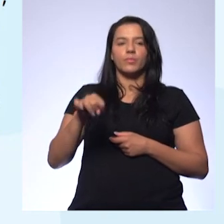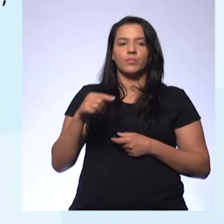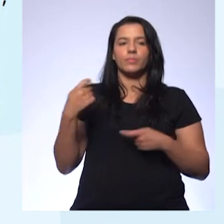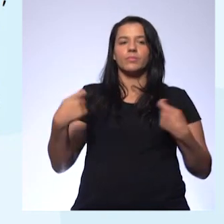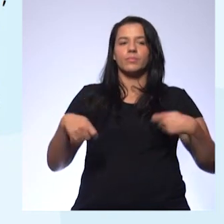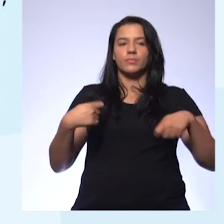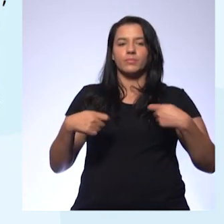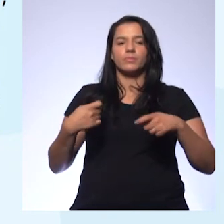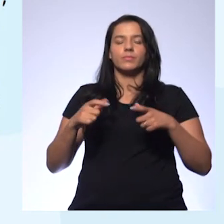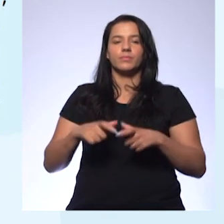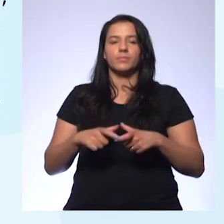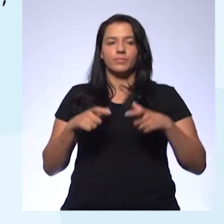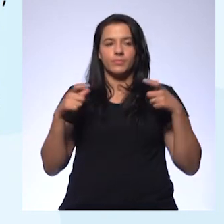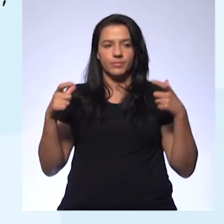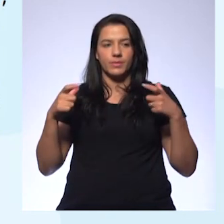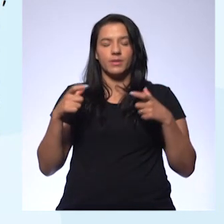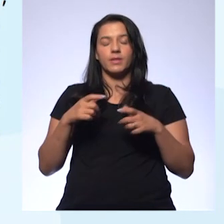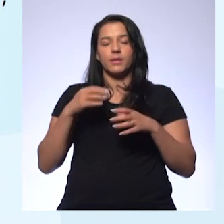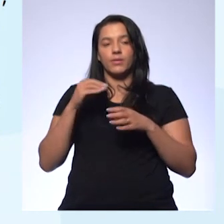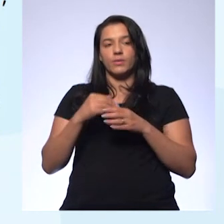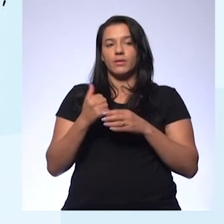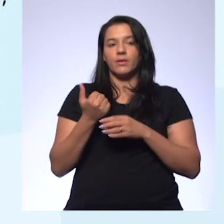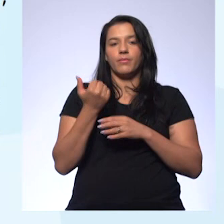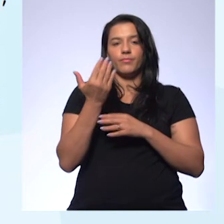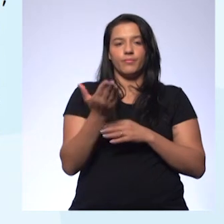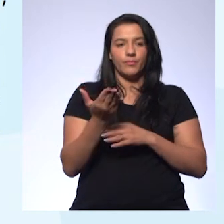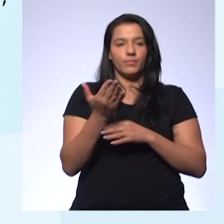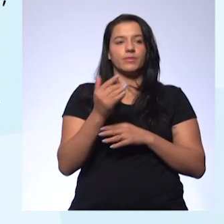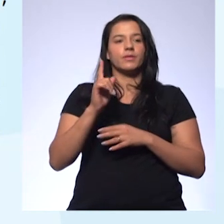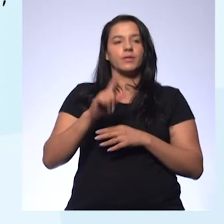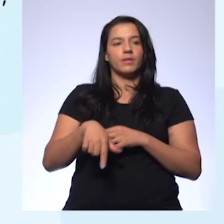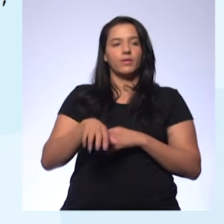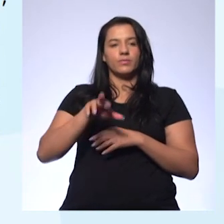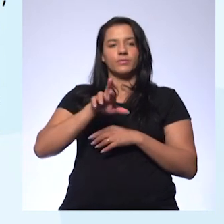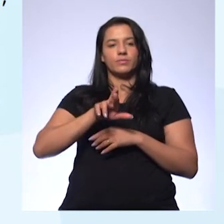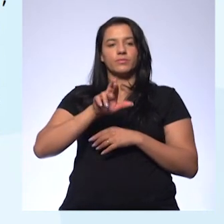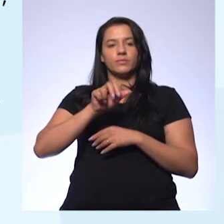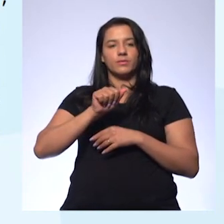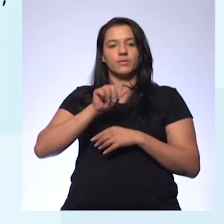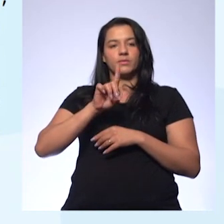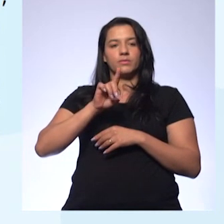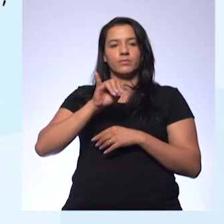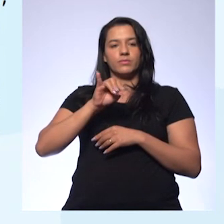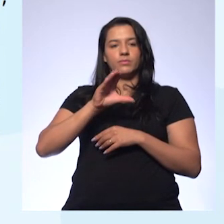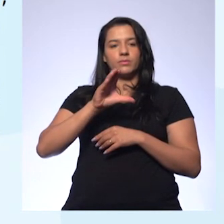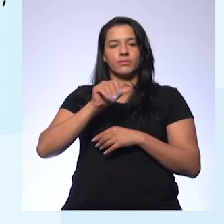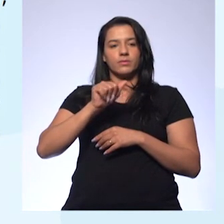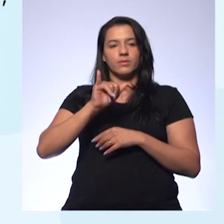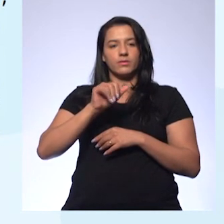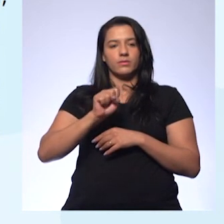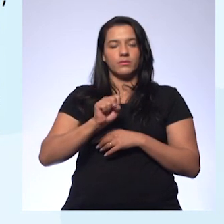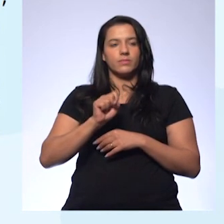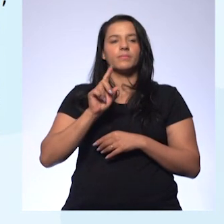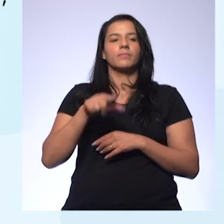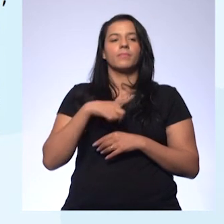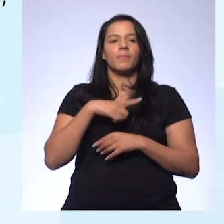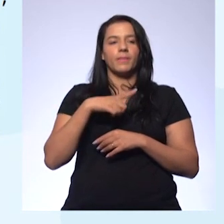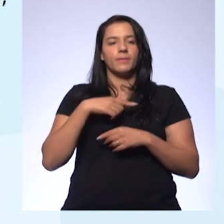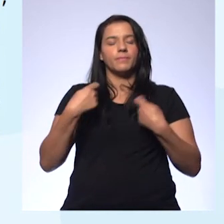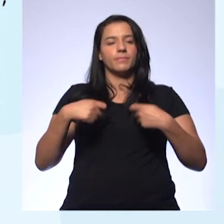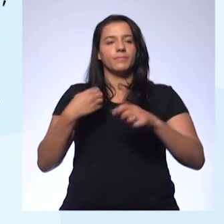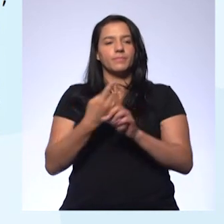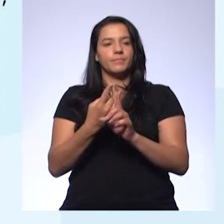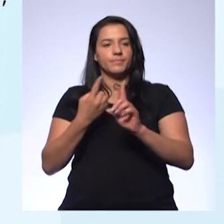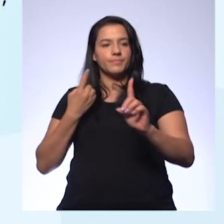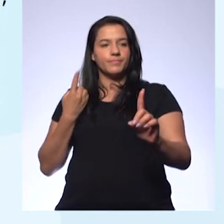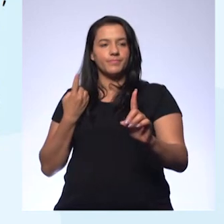fora da cadeia principal, que são os radicais. E essas ramificações têm que estar mais